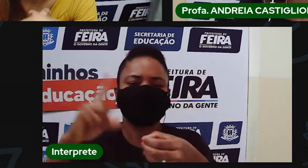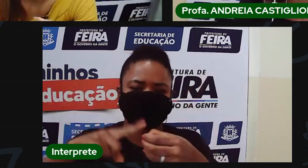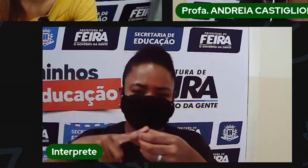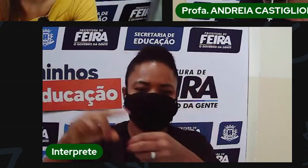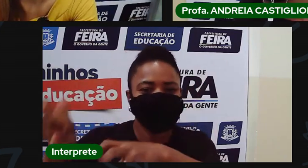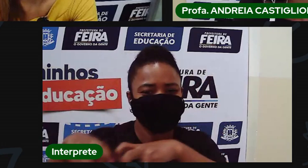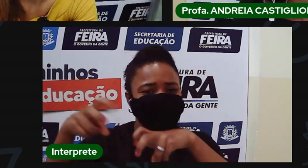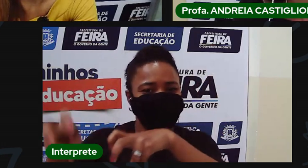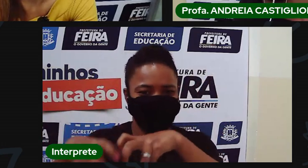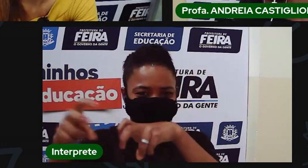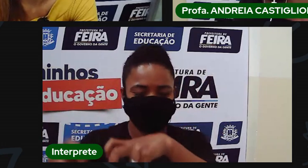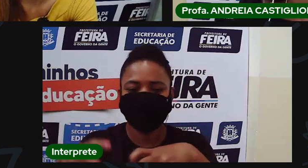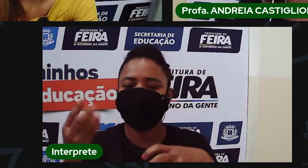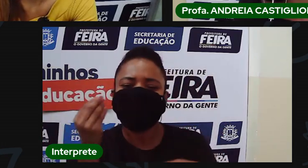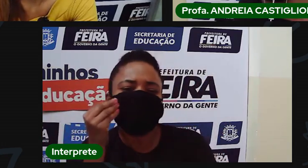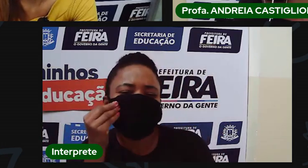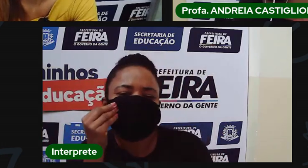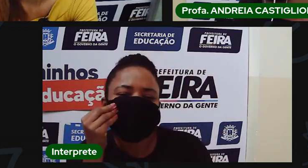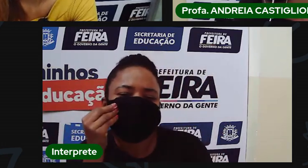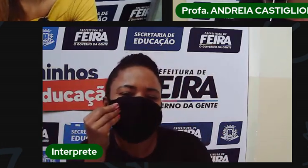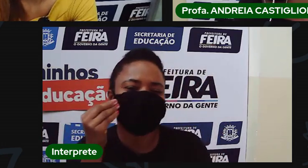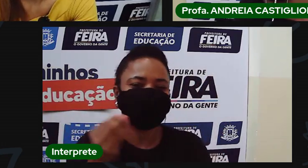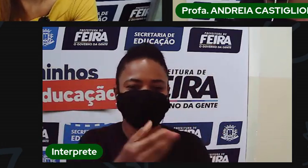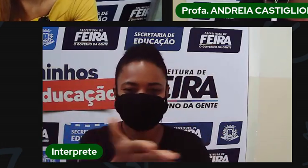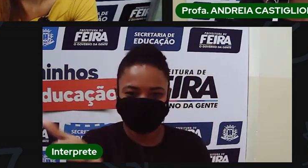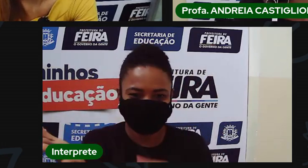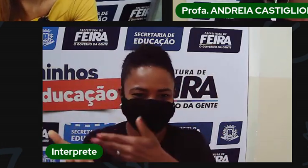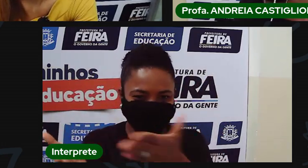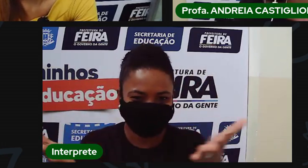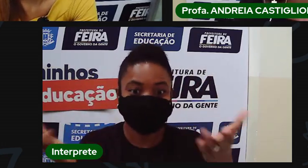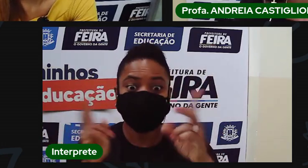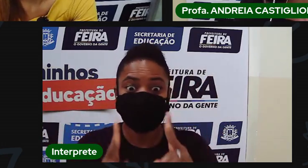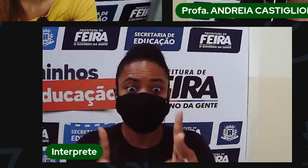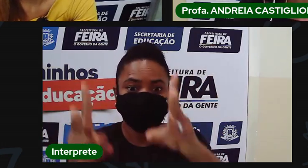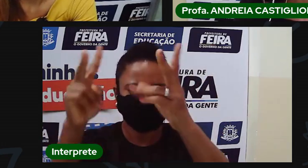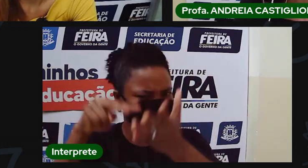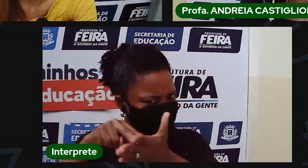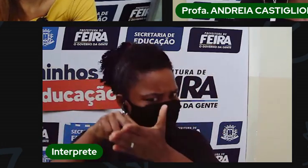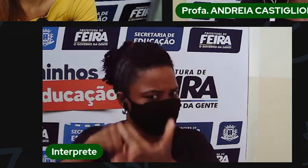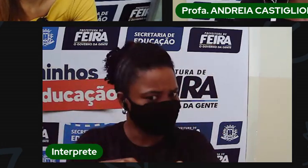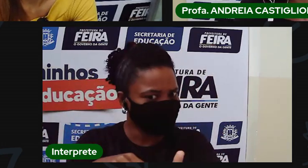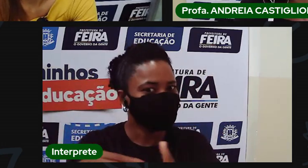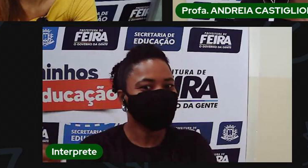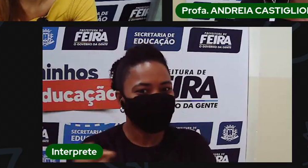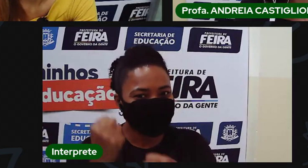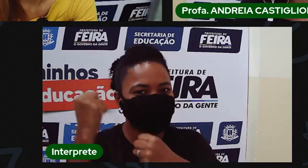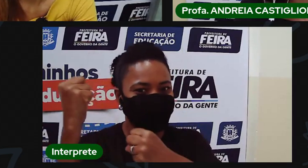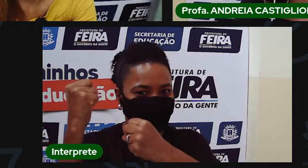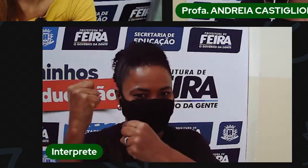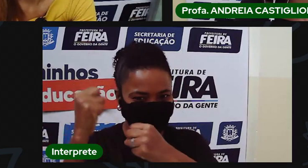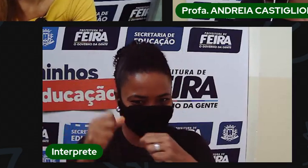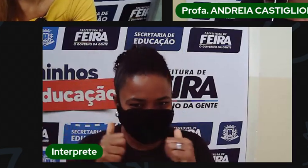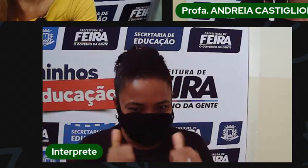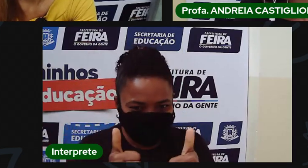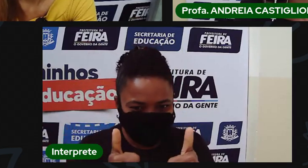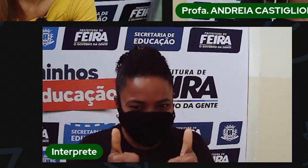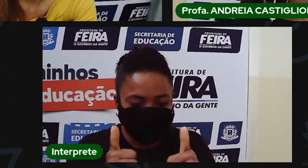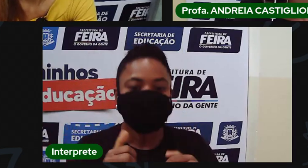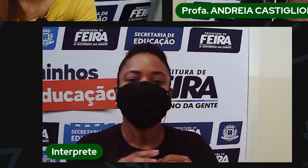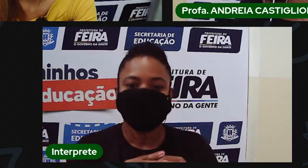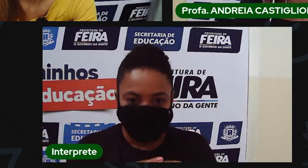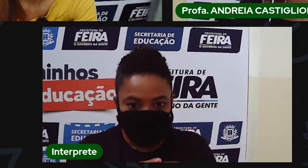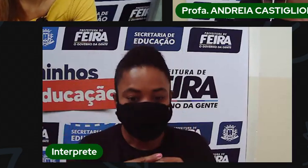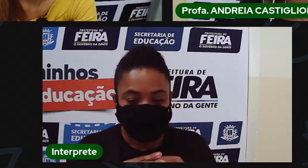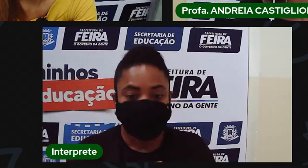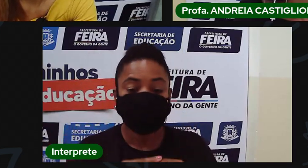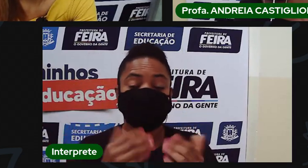Então, um beijão para vocês. Continuem aí, firmes e fortes. Né? E todas as escolas, porque, na verdade, esse é um momento